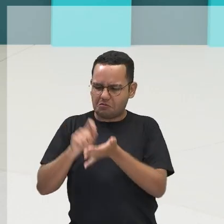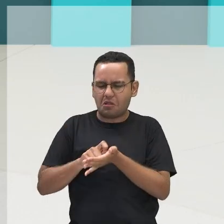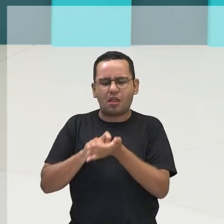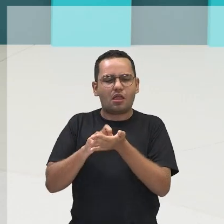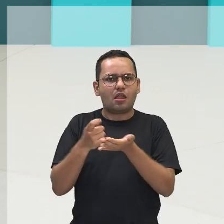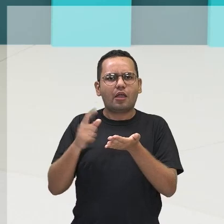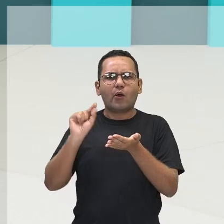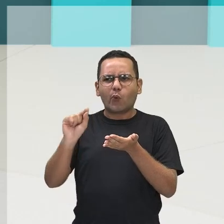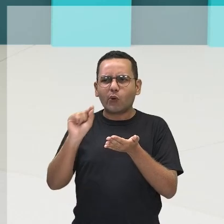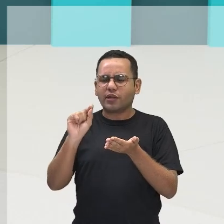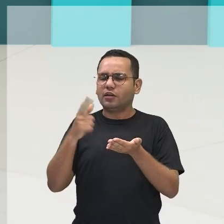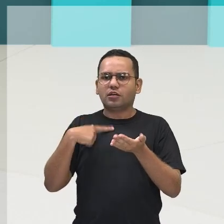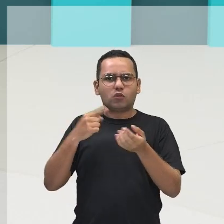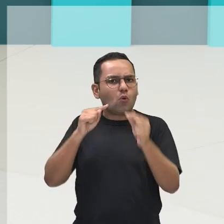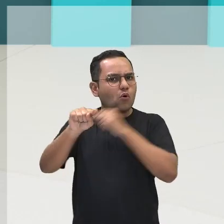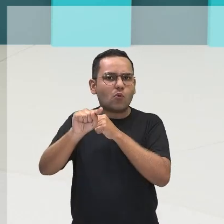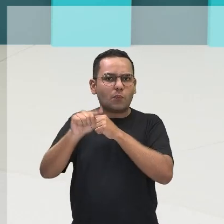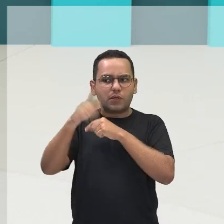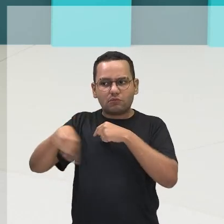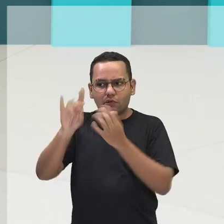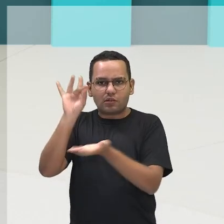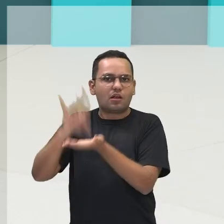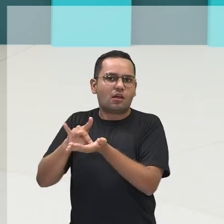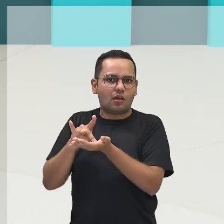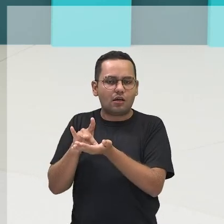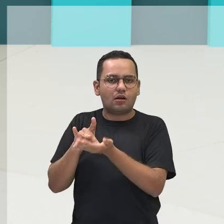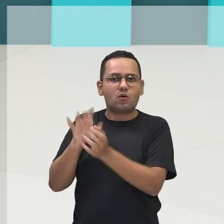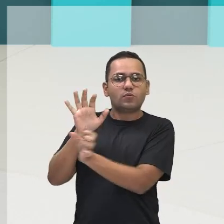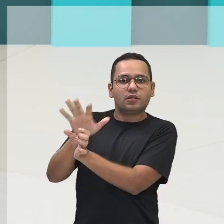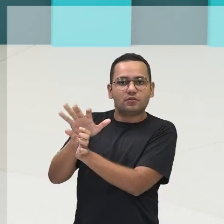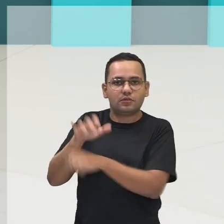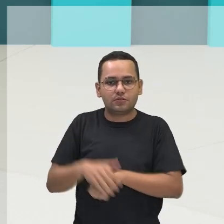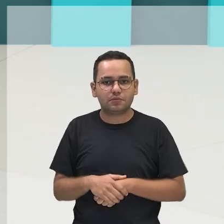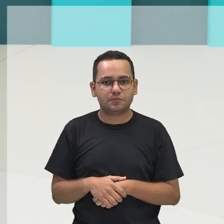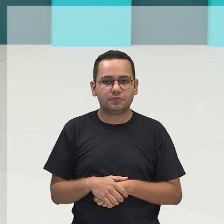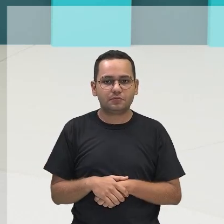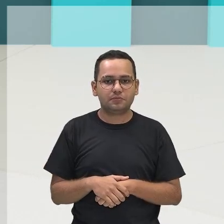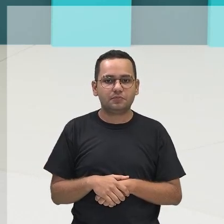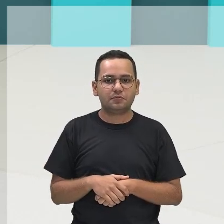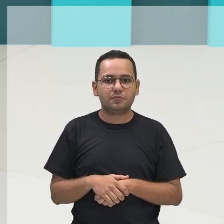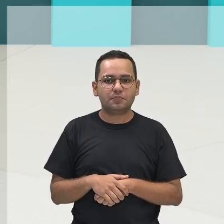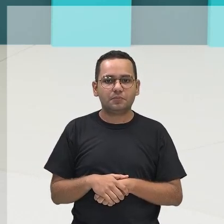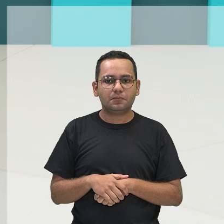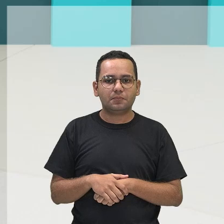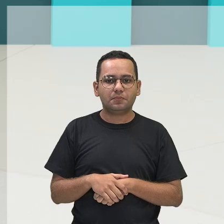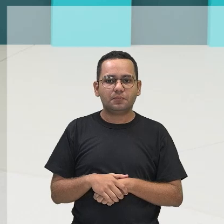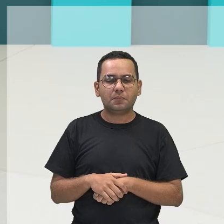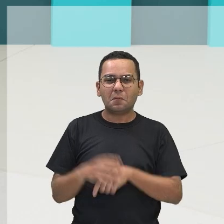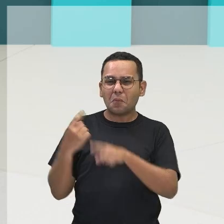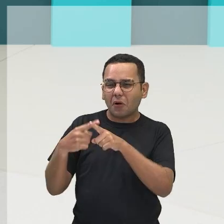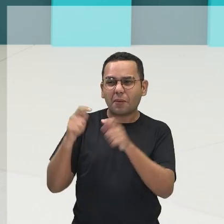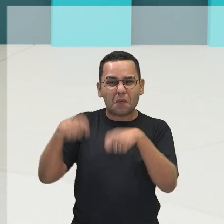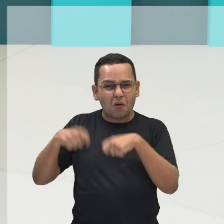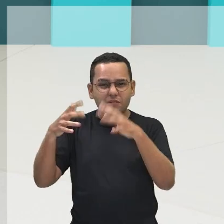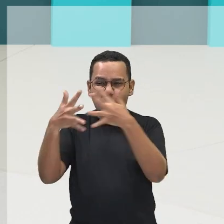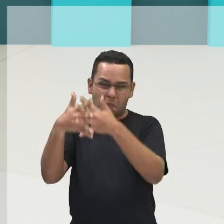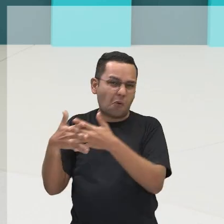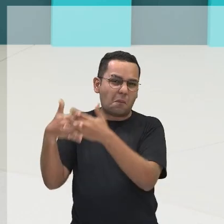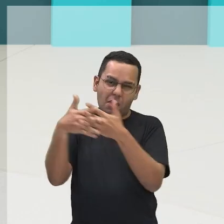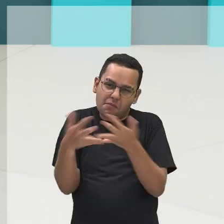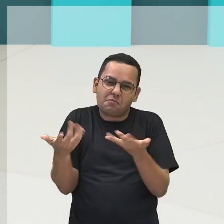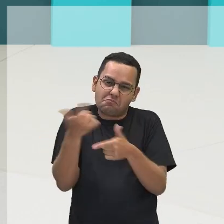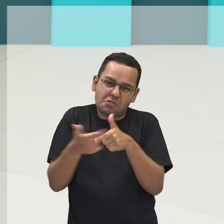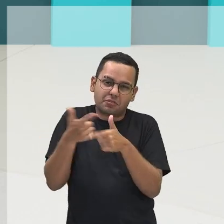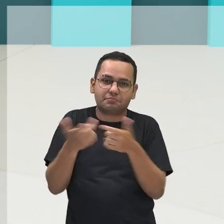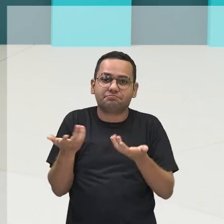de sentido real, que não são de sentido denotativo, porque isso pode até causar uma confusão na hora do seu texto.